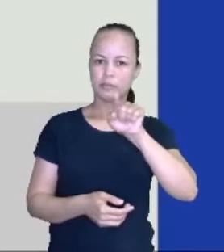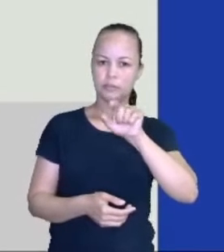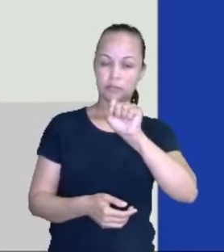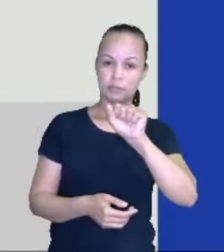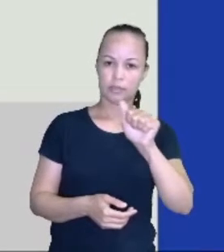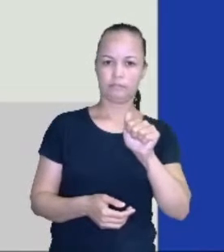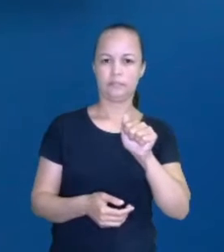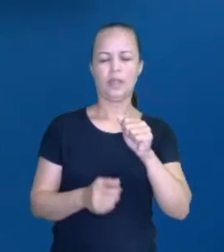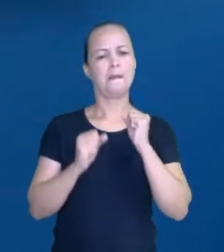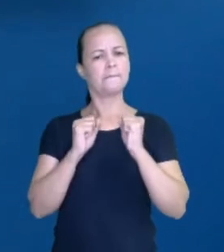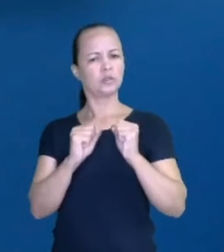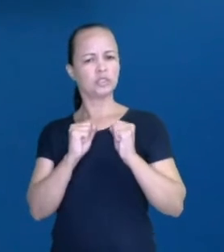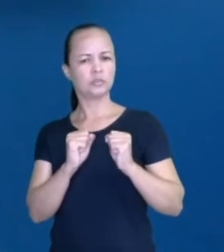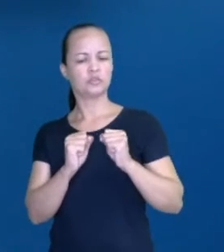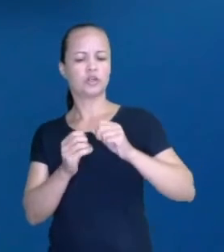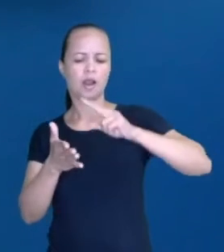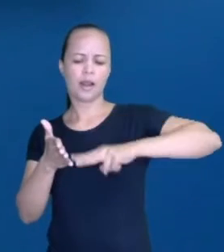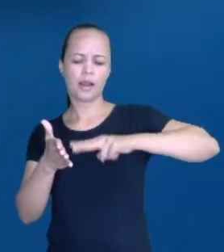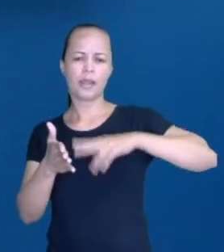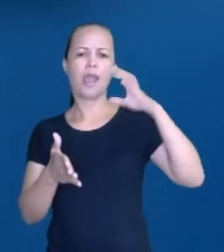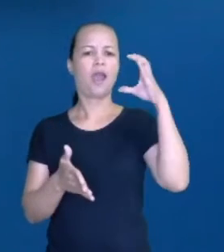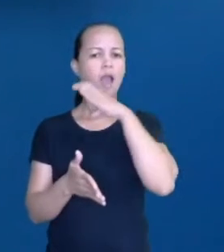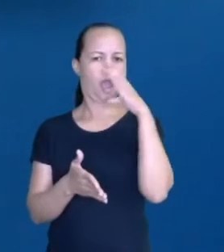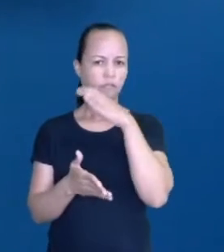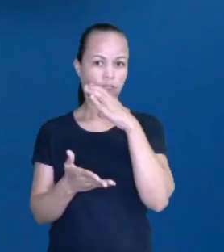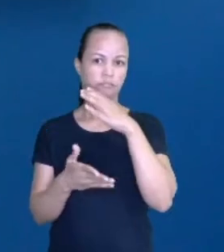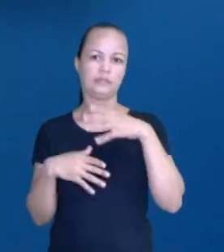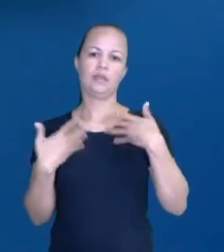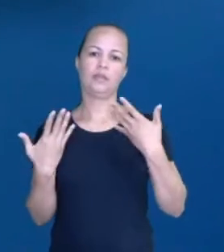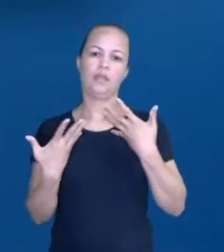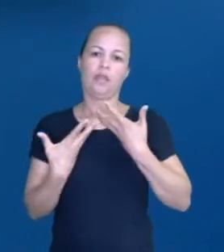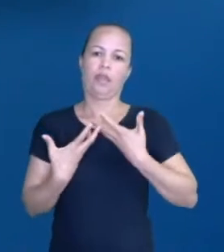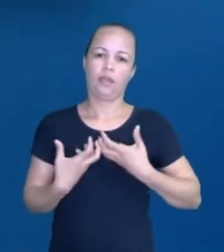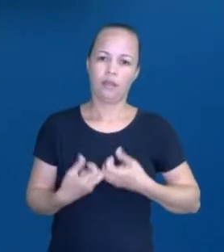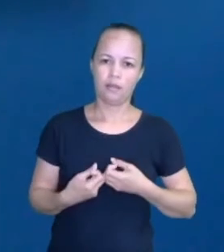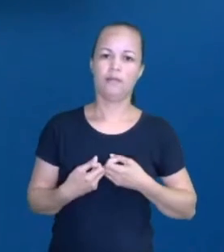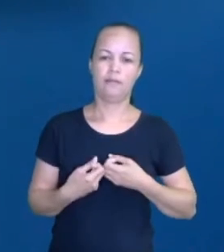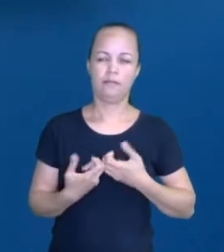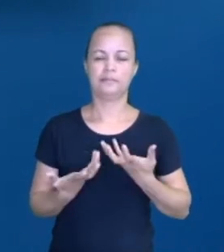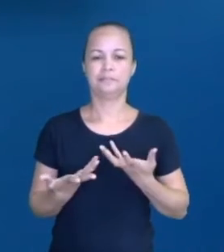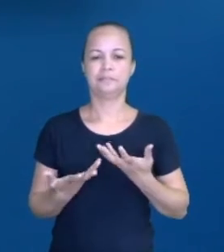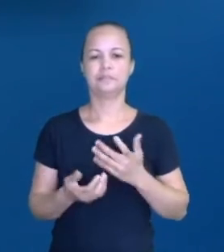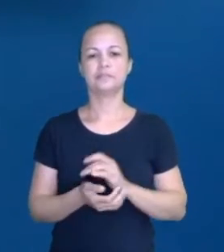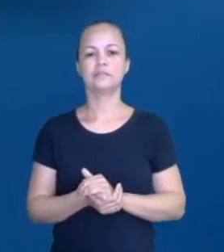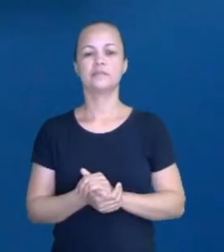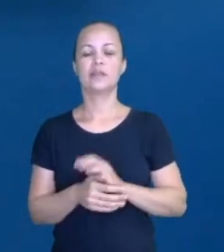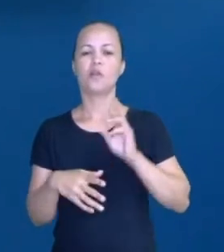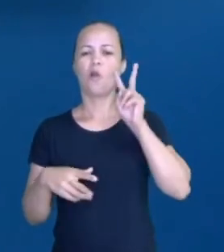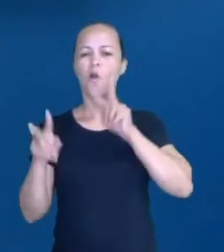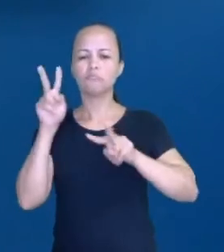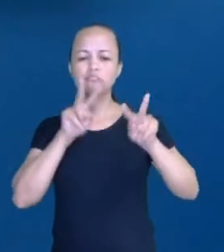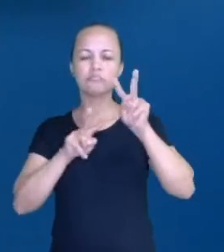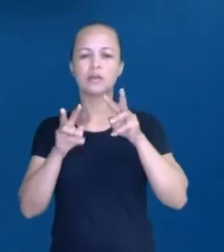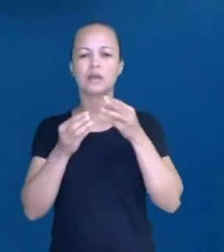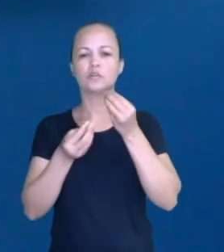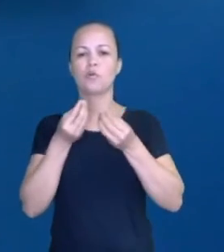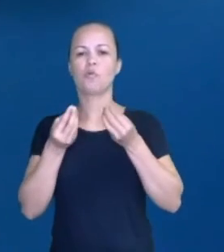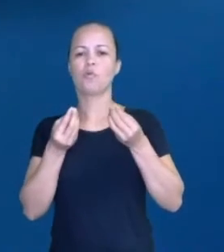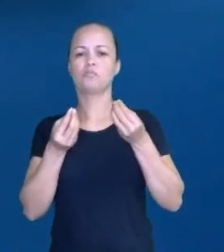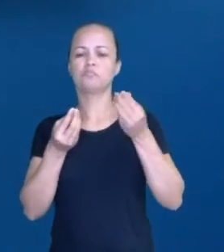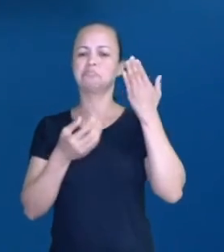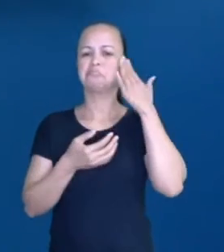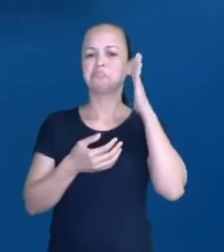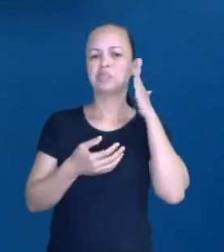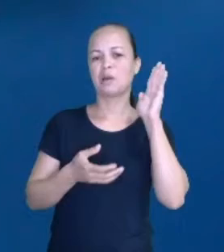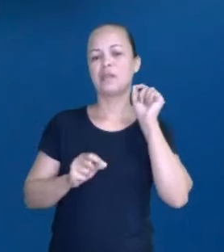mais rápido, porque não tem pontuação nenhuma, mas aí a gente ia ficar cansado, né? Olhando desse jeito, a gente não sabe para quem era